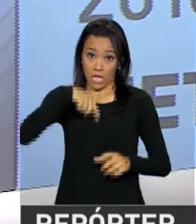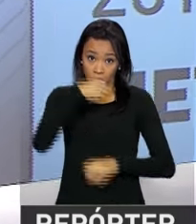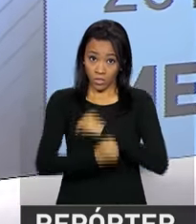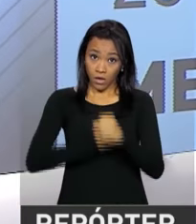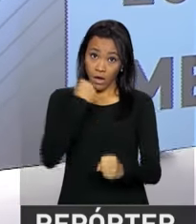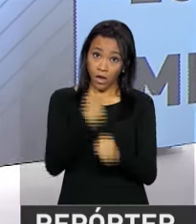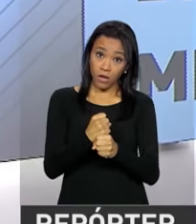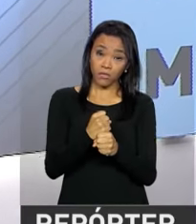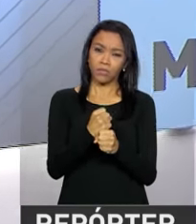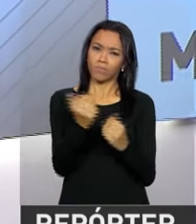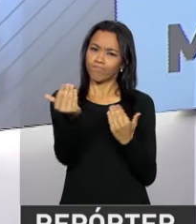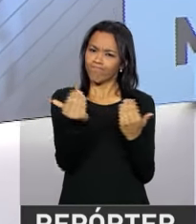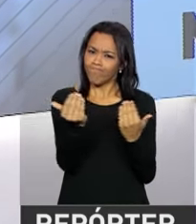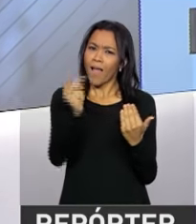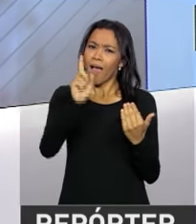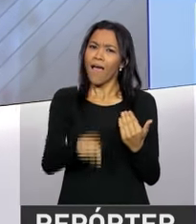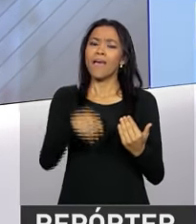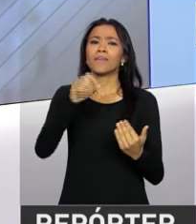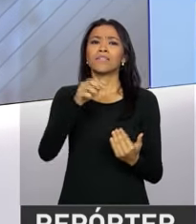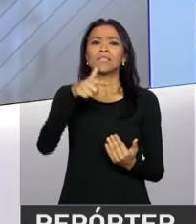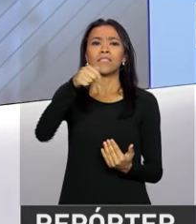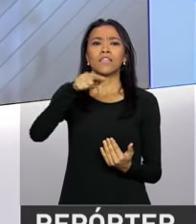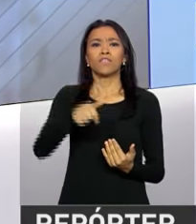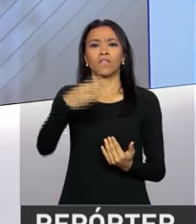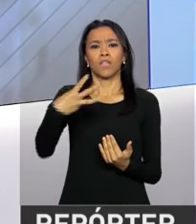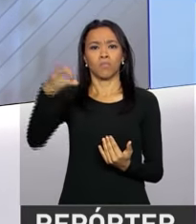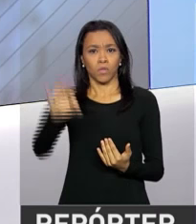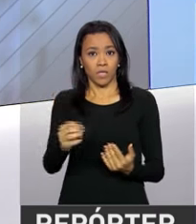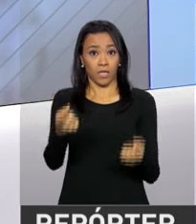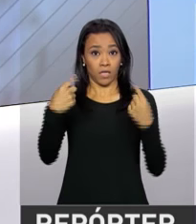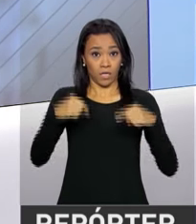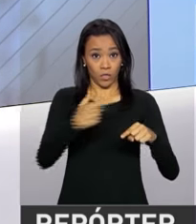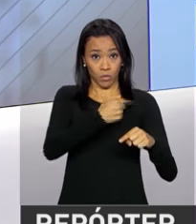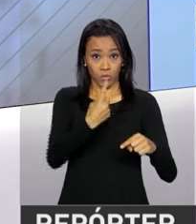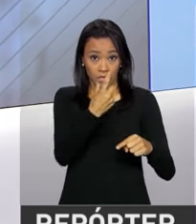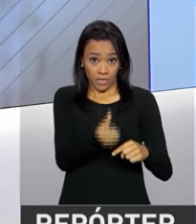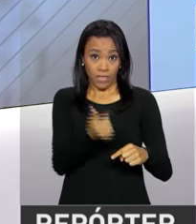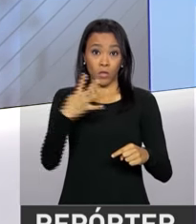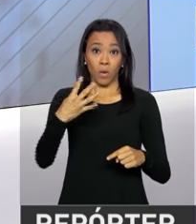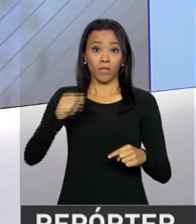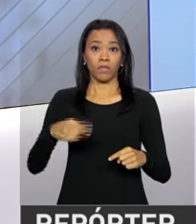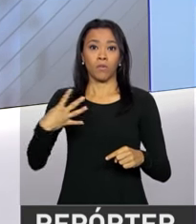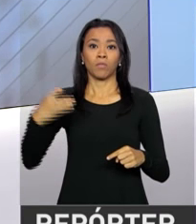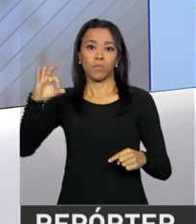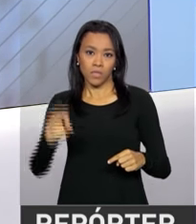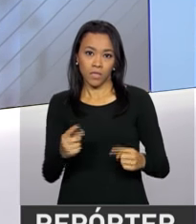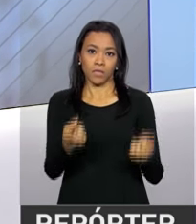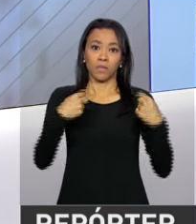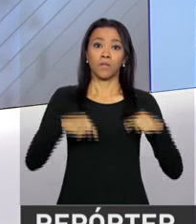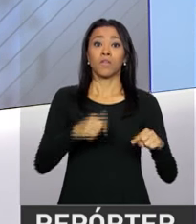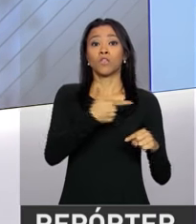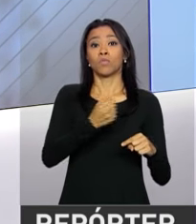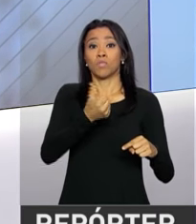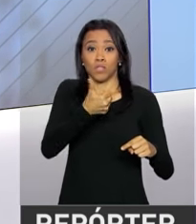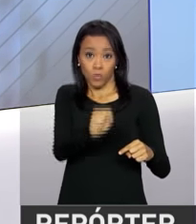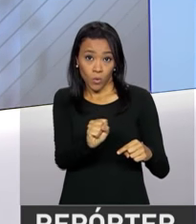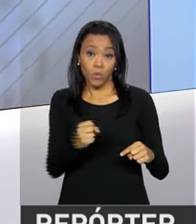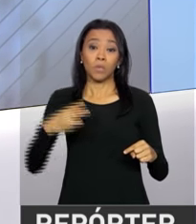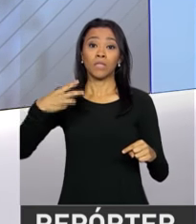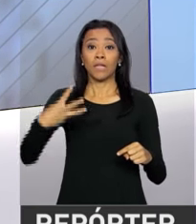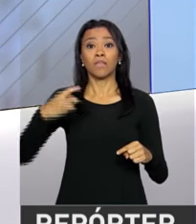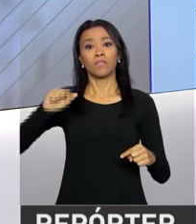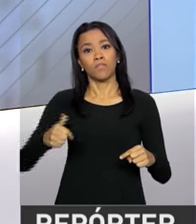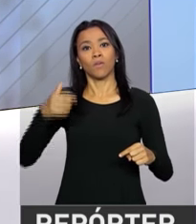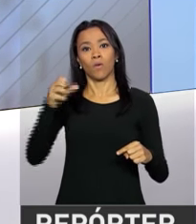previsão é de uma inflação de S , 3% em 2017 4,4 e em 2018 os